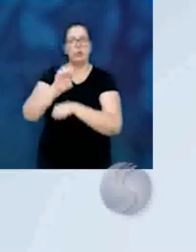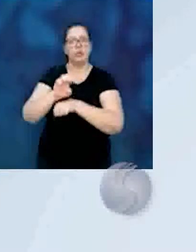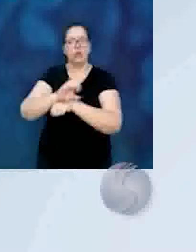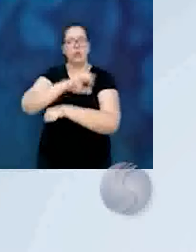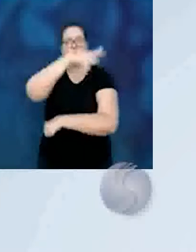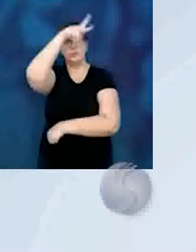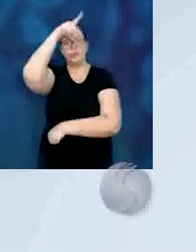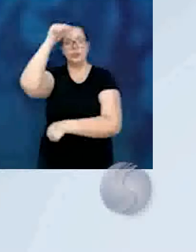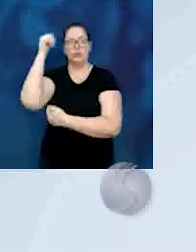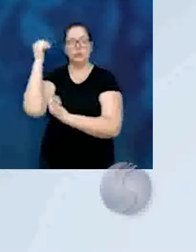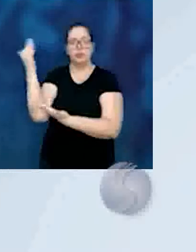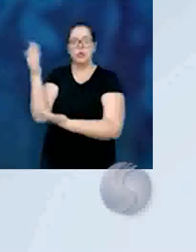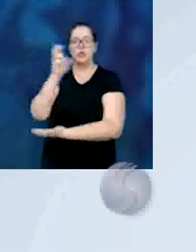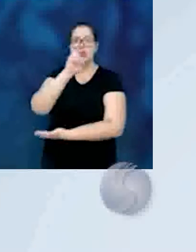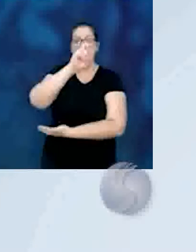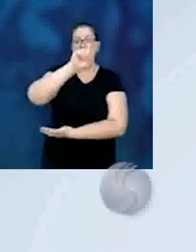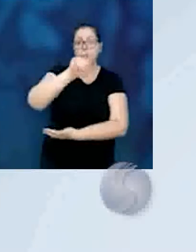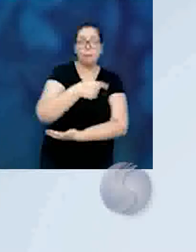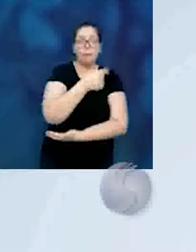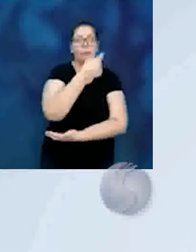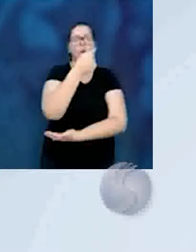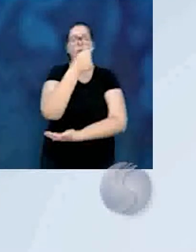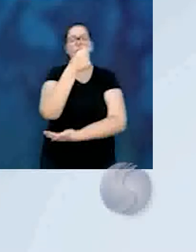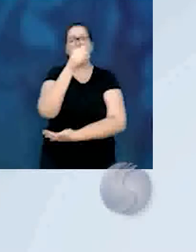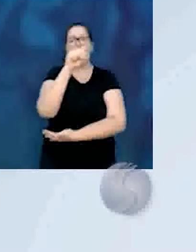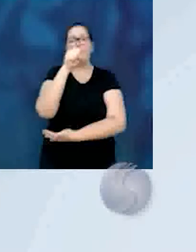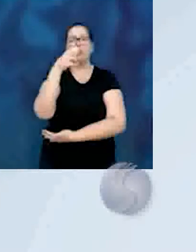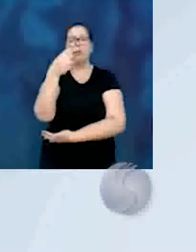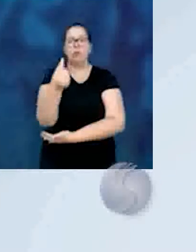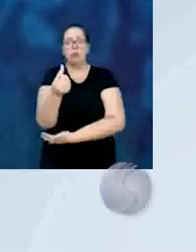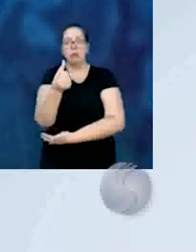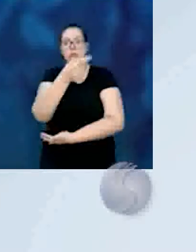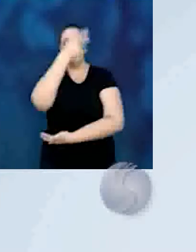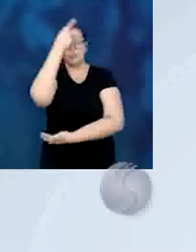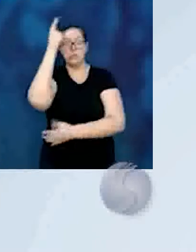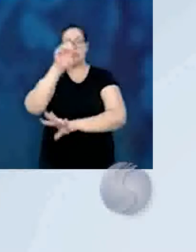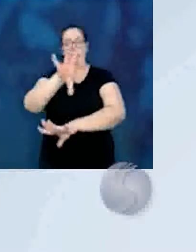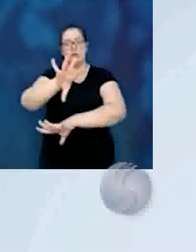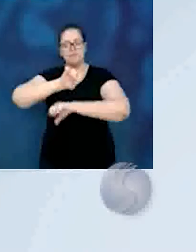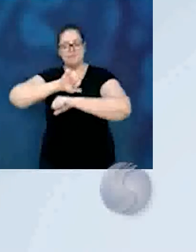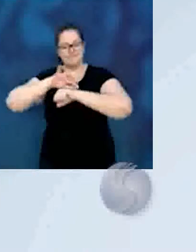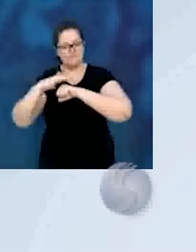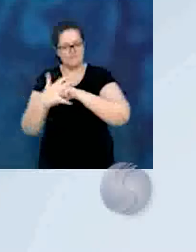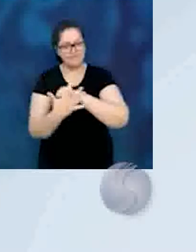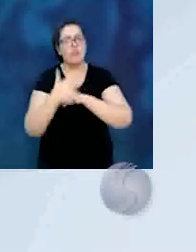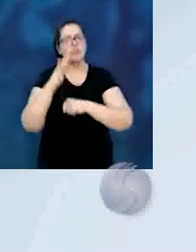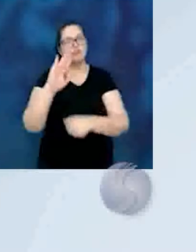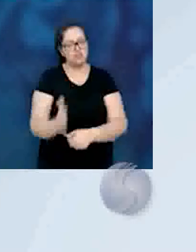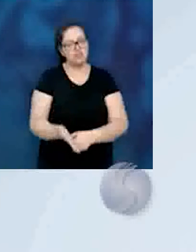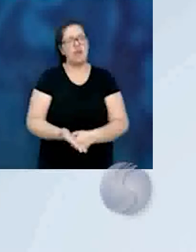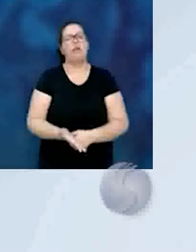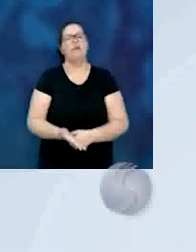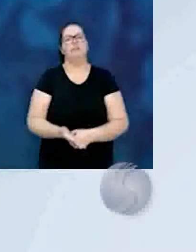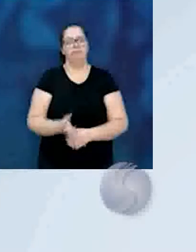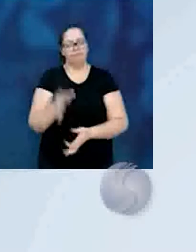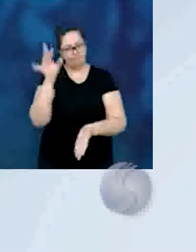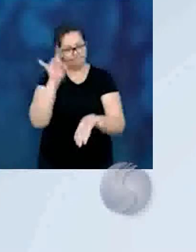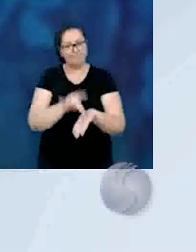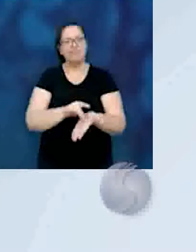5.086 pessoas têm diagnóstico confirmado de coronavírus, né, durante essa pandemia no estado do Mato Grosso. Destes,